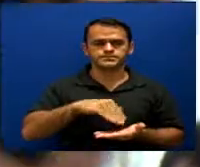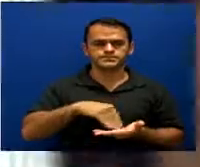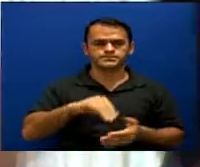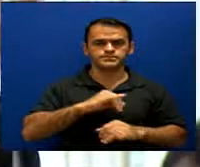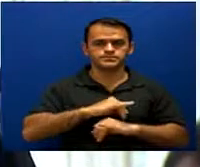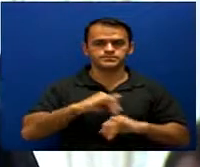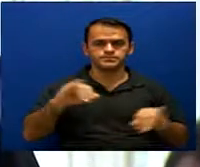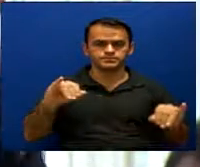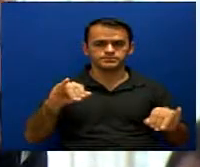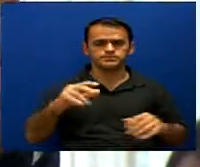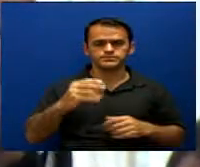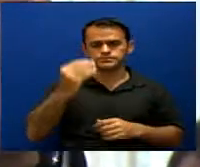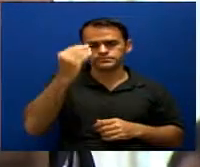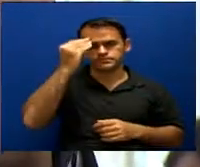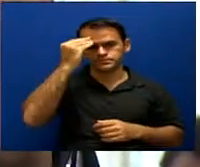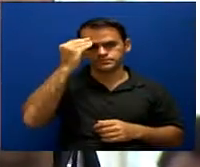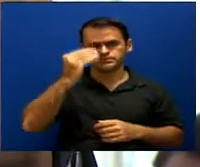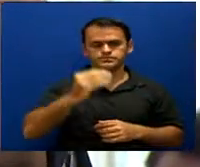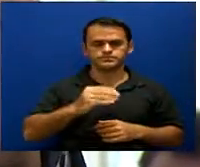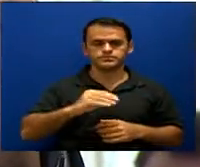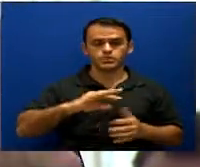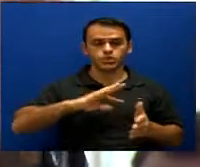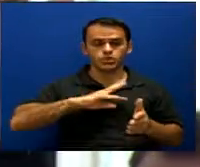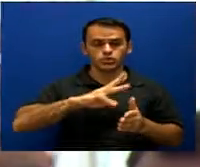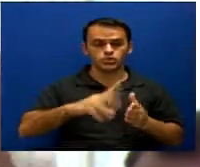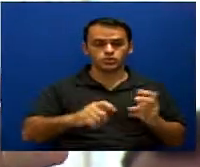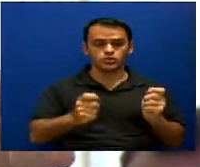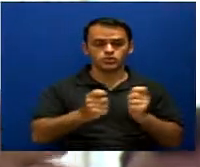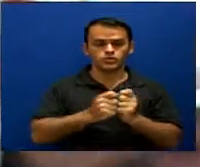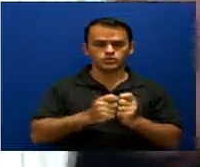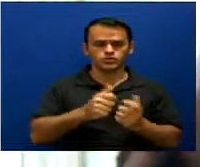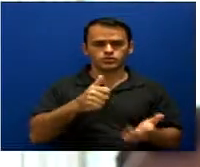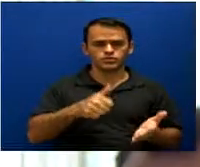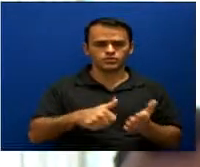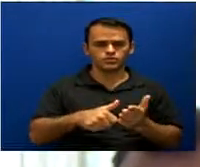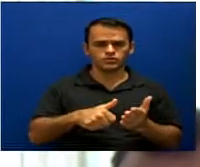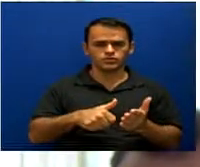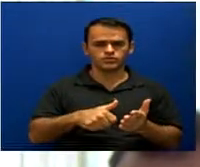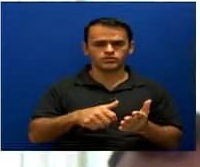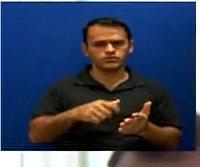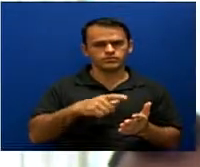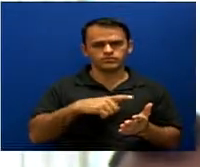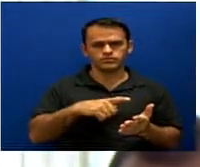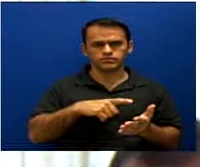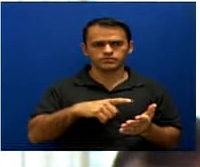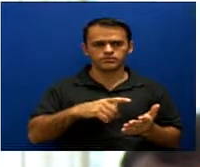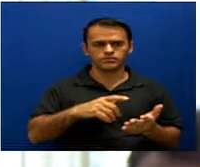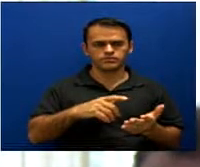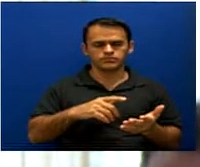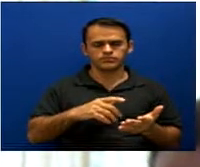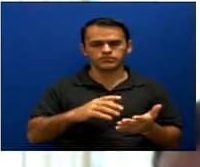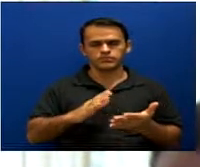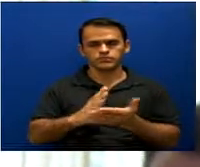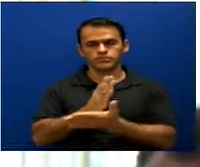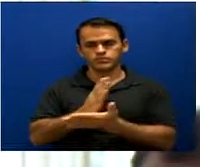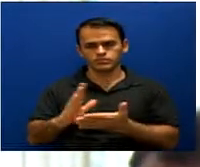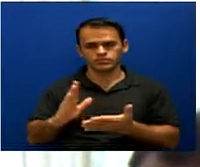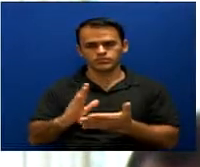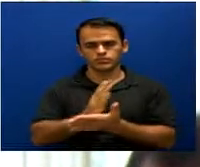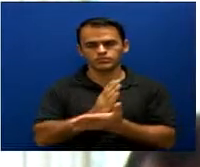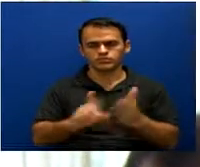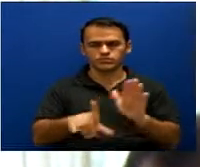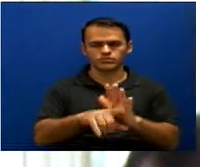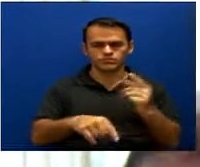isso registrado, que caso seja votado em bloco, o meu voto, nas que tem parecer contrário, é